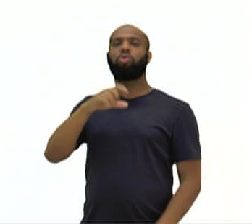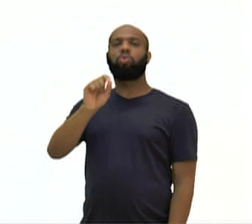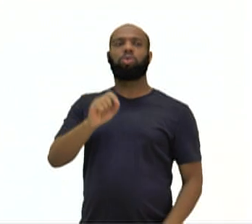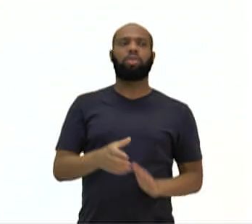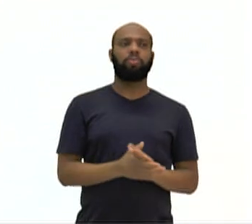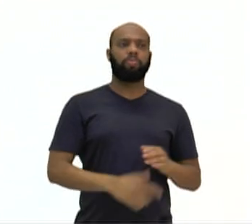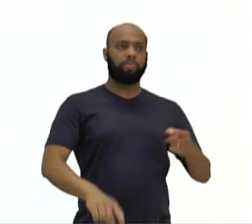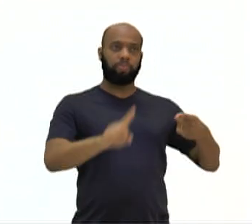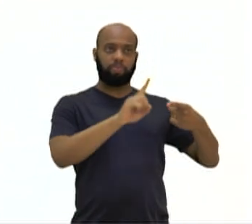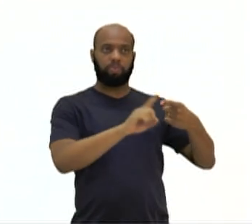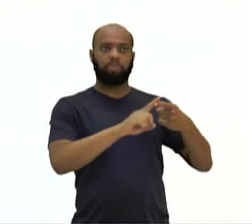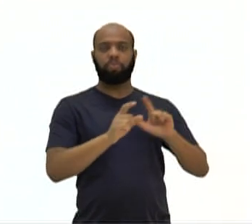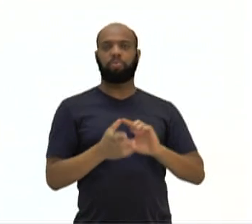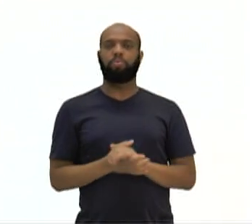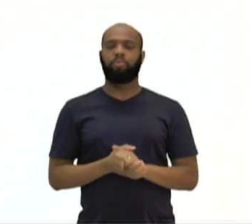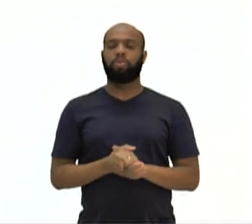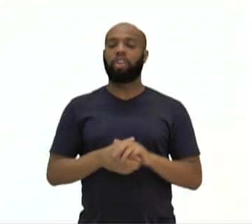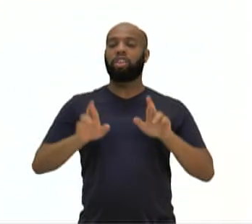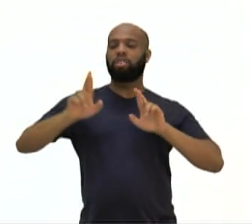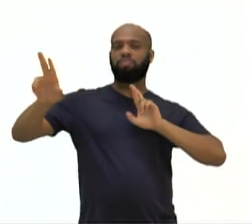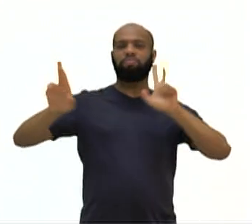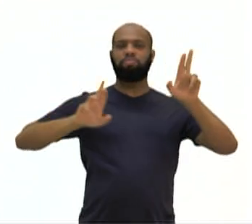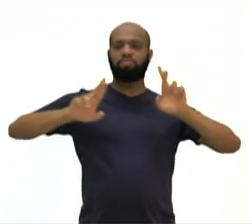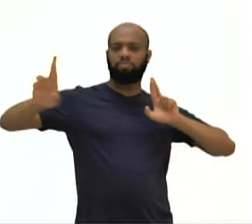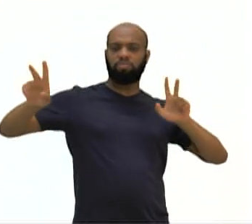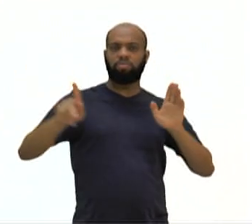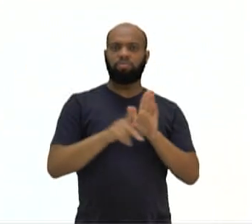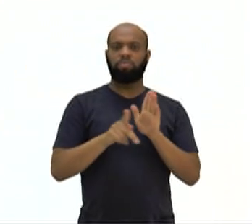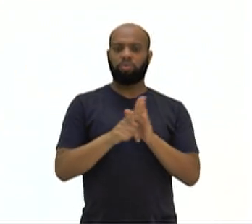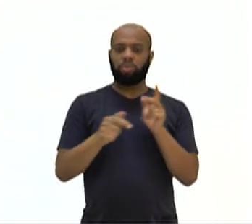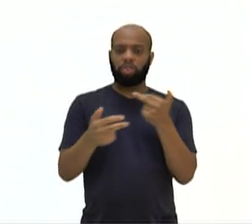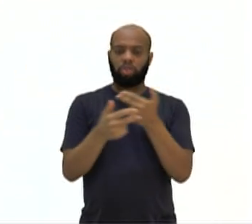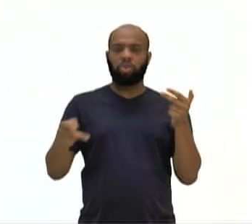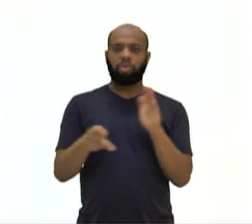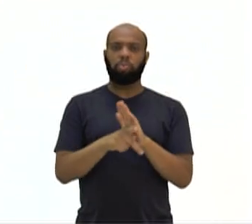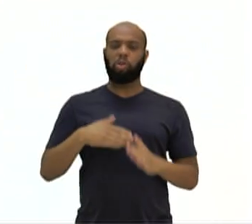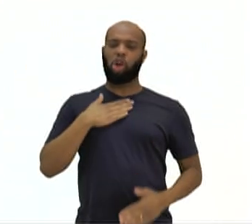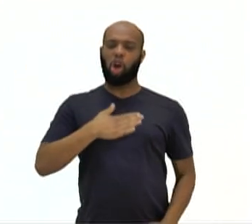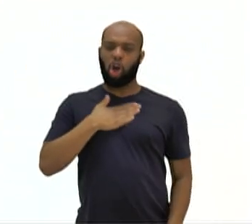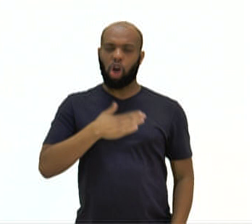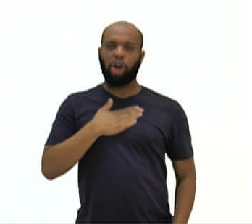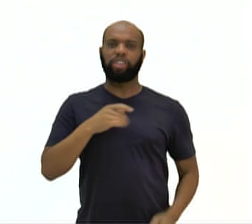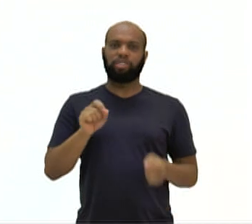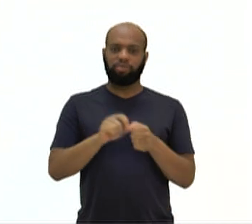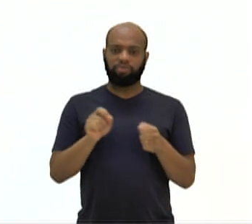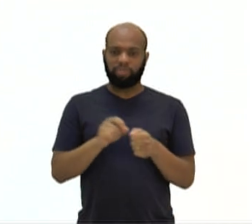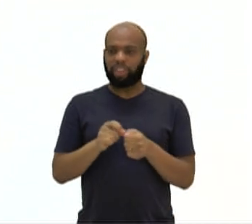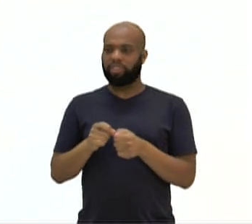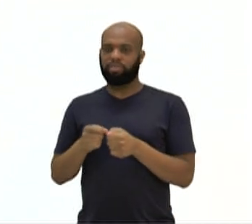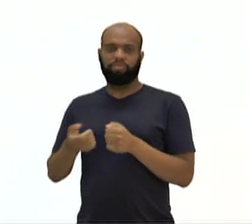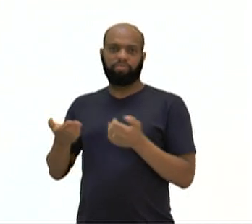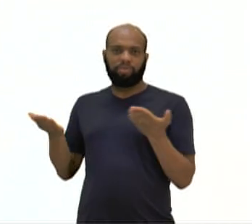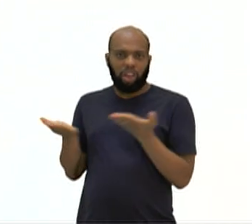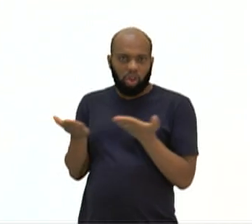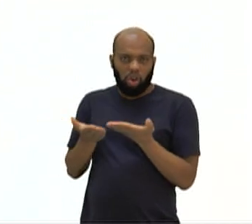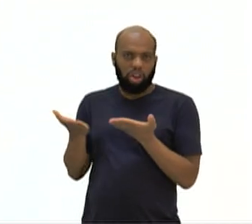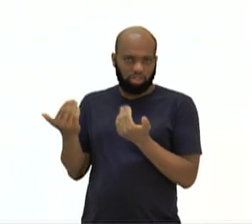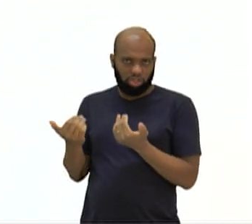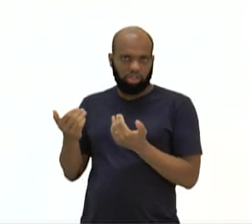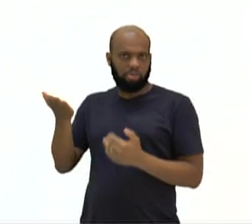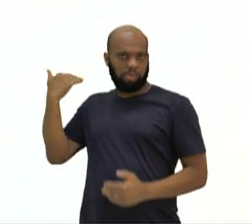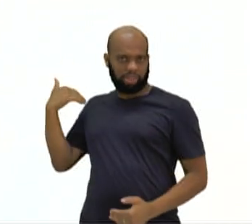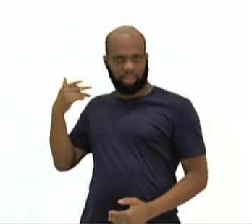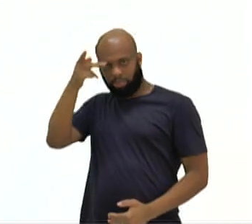Pode ser resumido em as diferenças nas atividades de lazer entre as gerações? Ou pode ser resumido